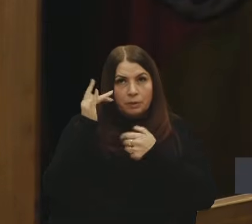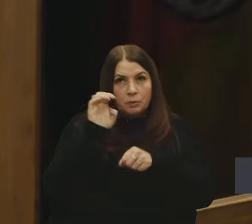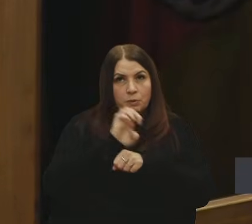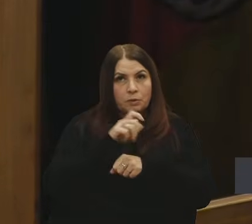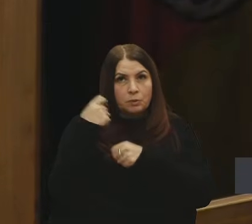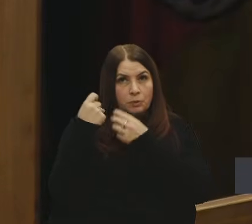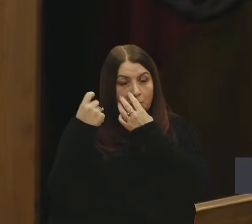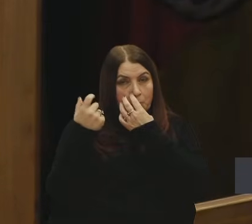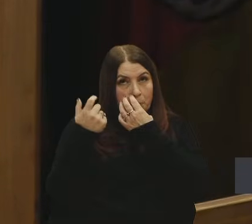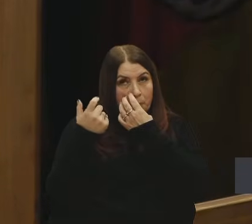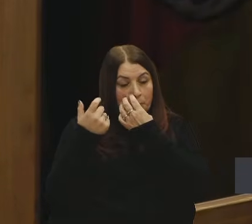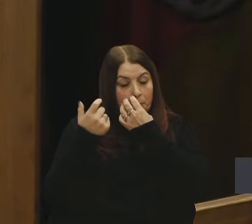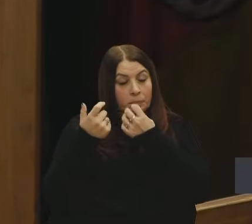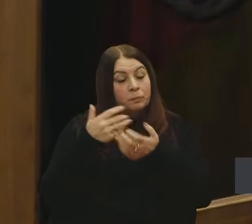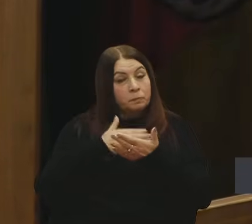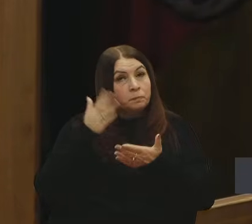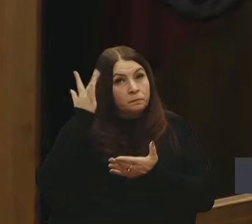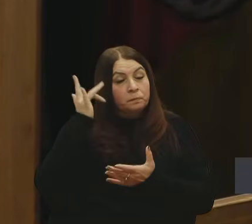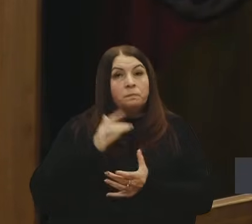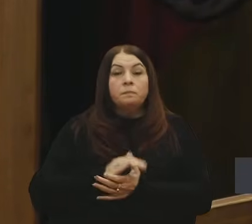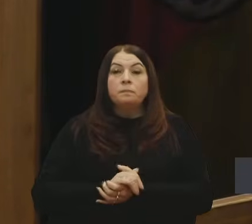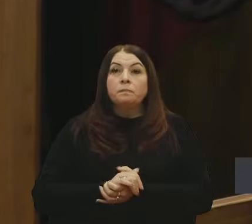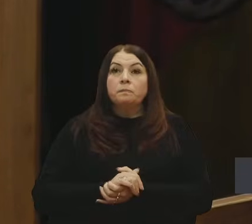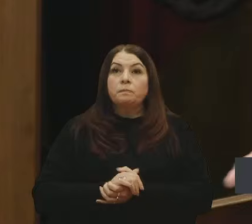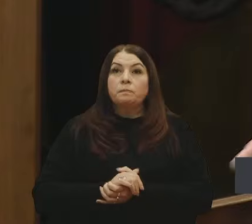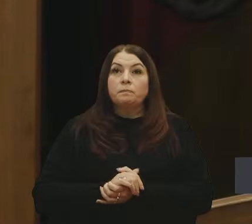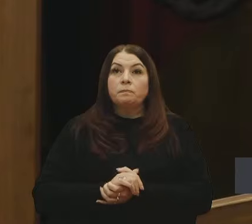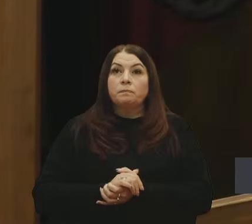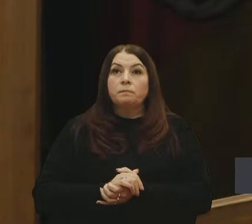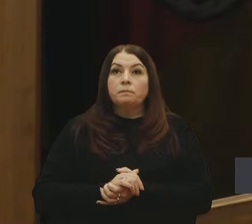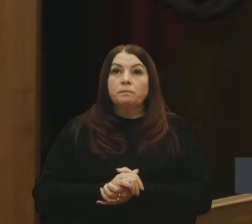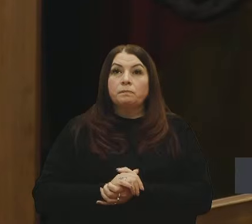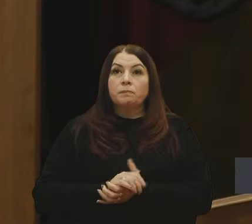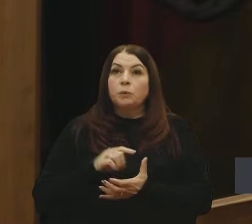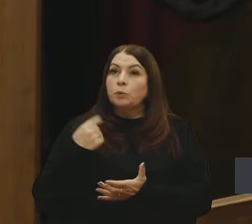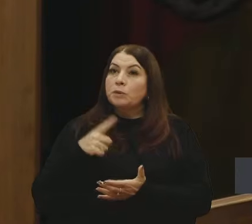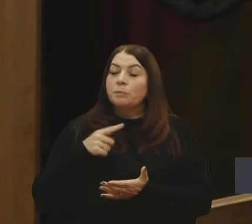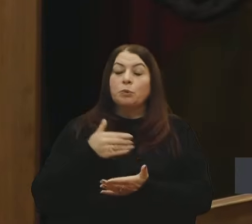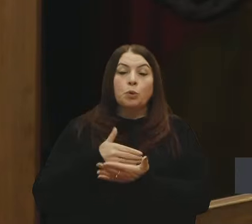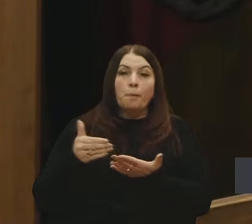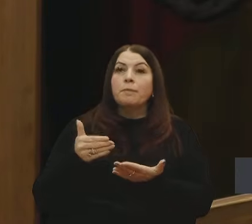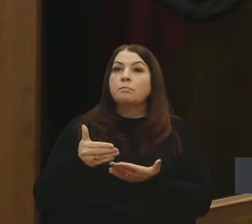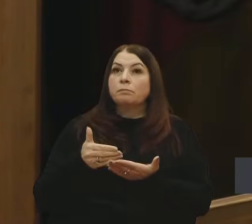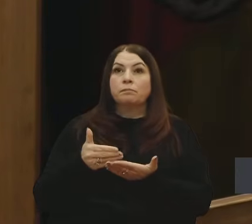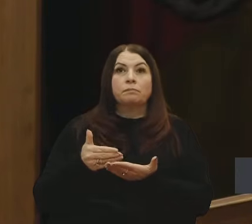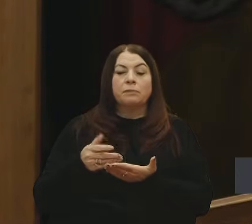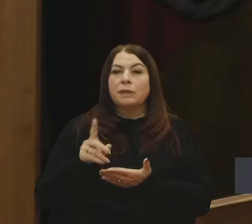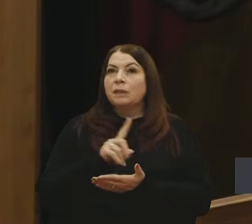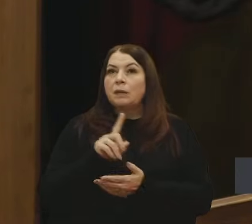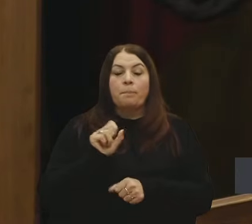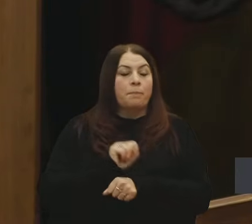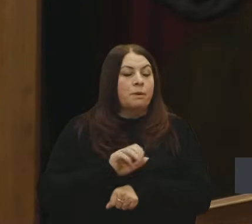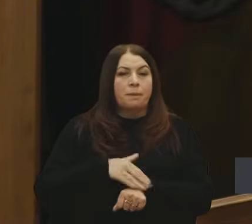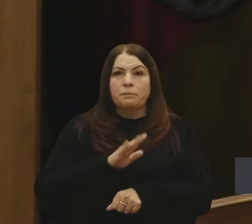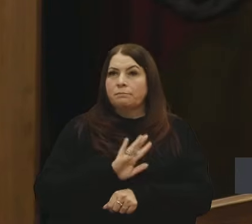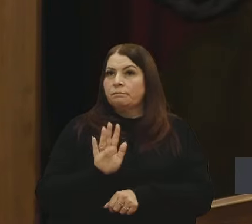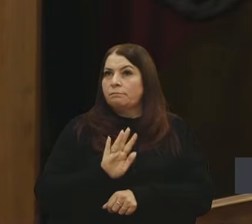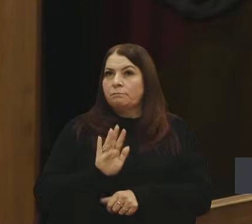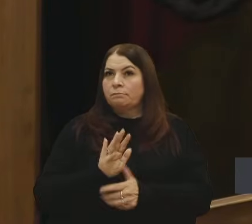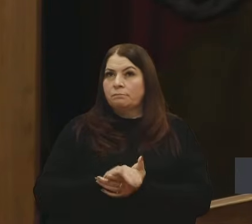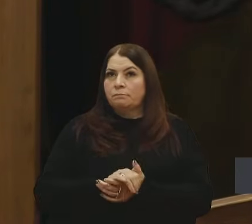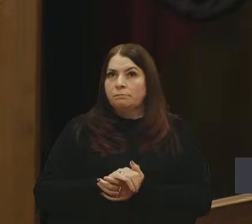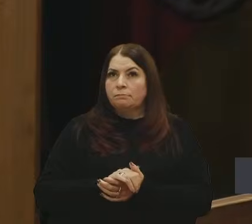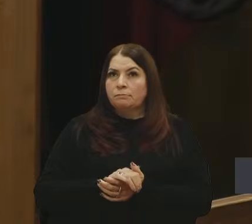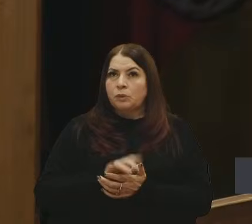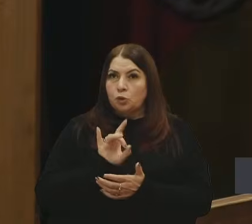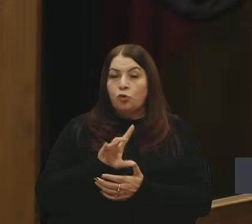Sul. Começa amanhã, nós temos que começar a não parar mais. E